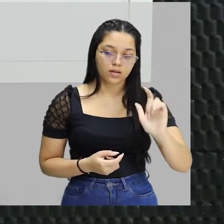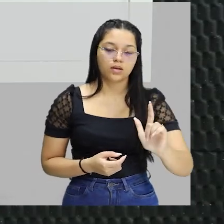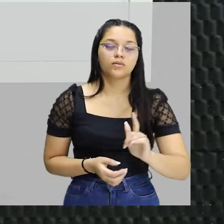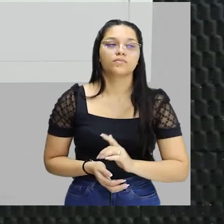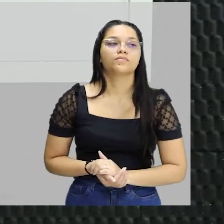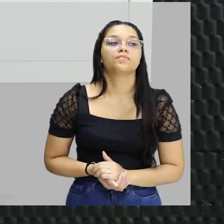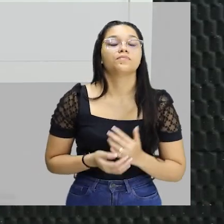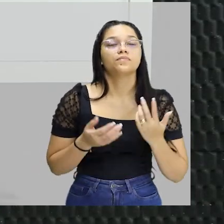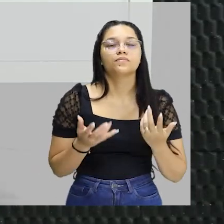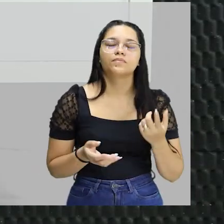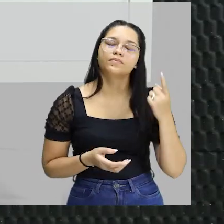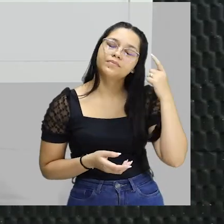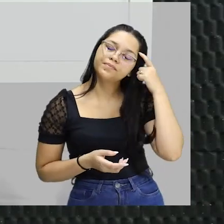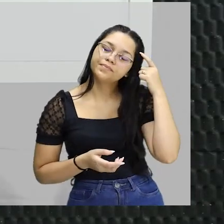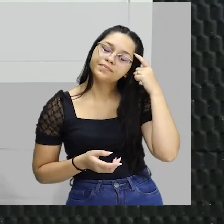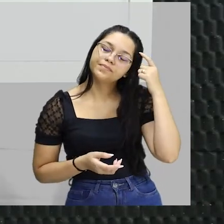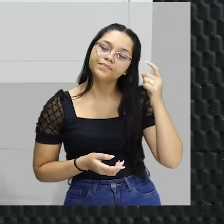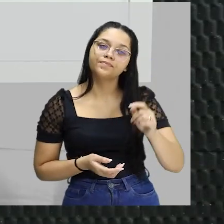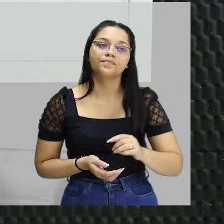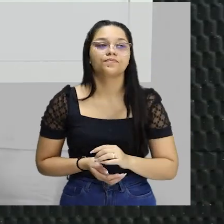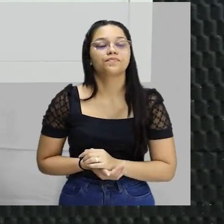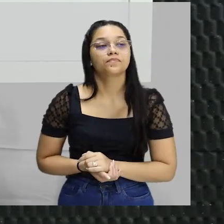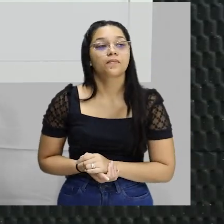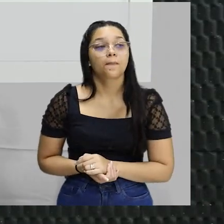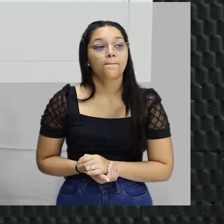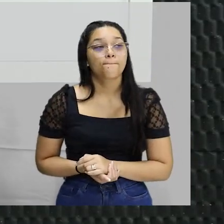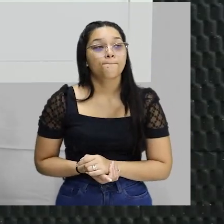Então vamos supor aqui